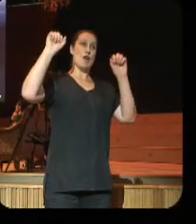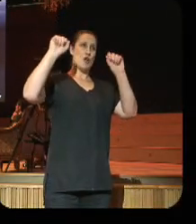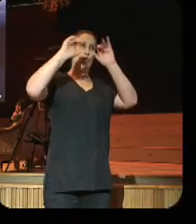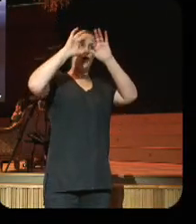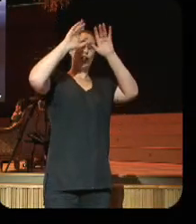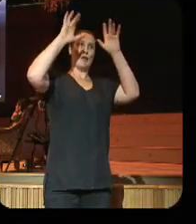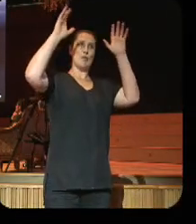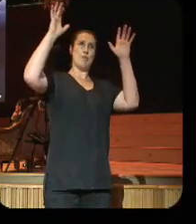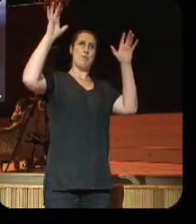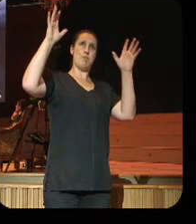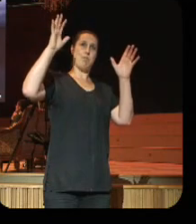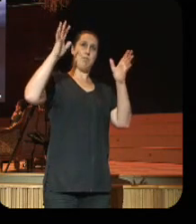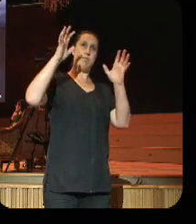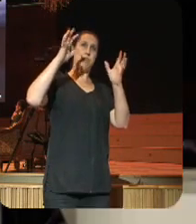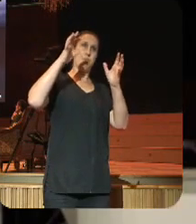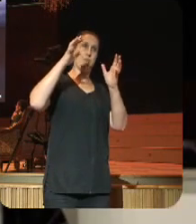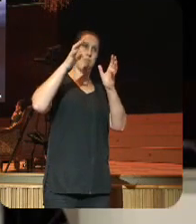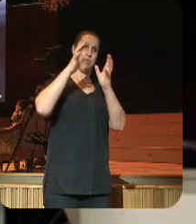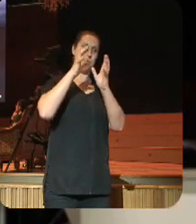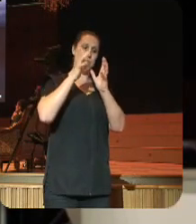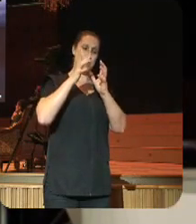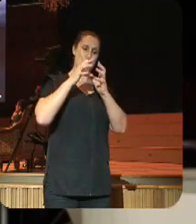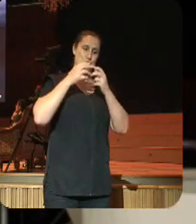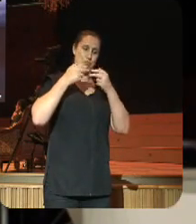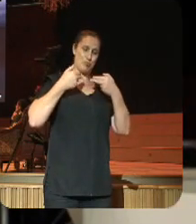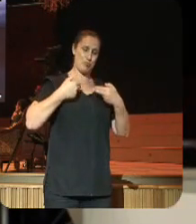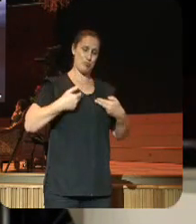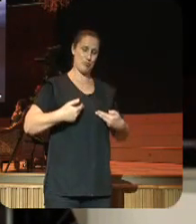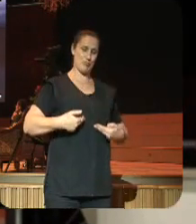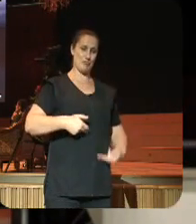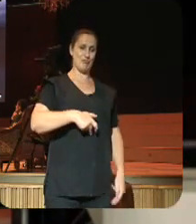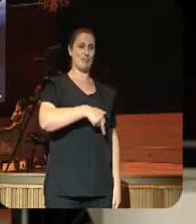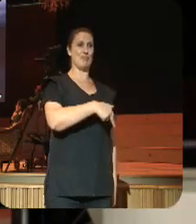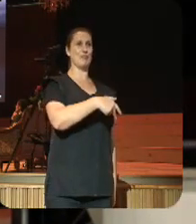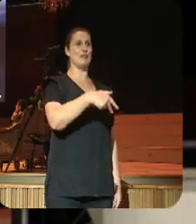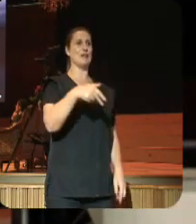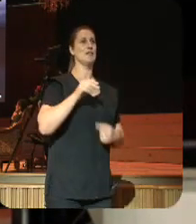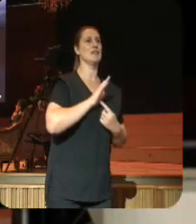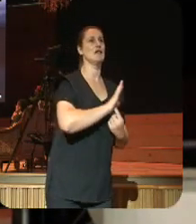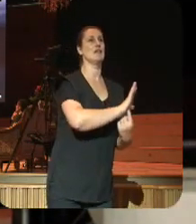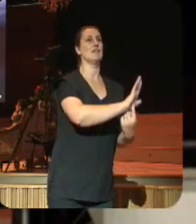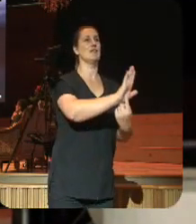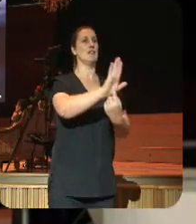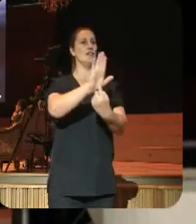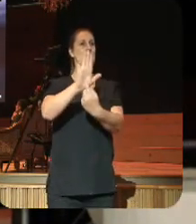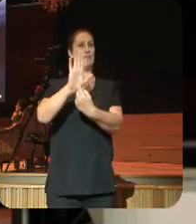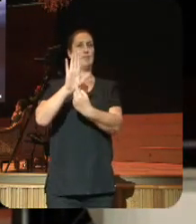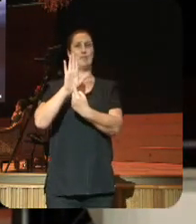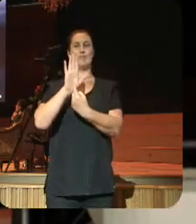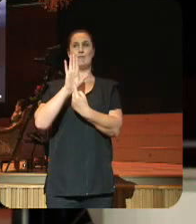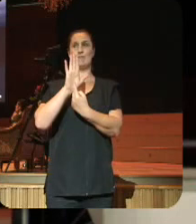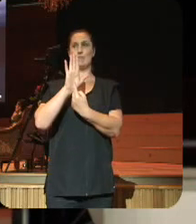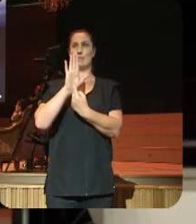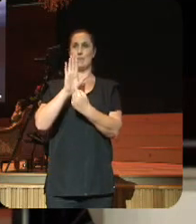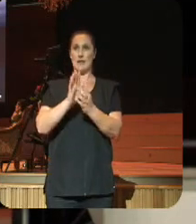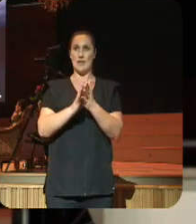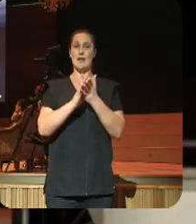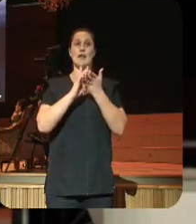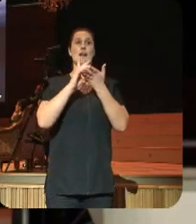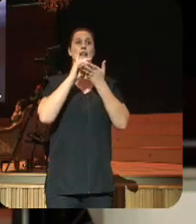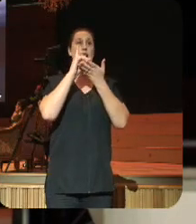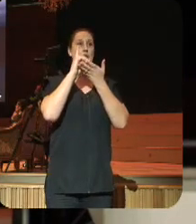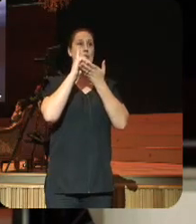dEle, para caber na forma humana e poder se revelar a nós. E aí a palavra de Deus vai dizer